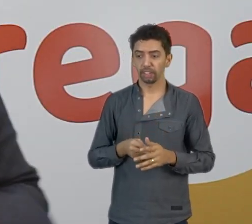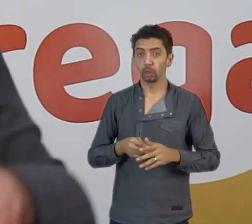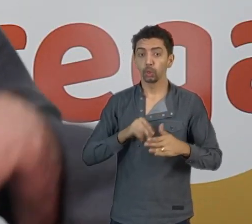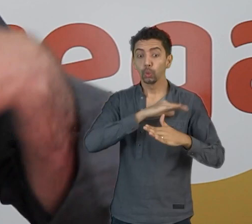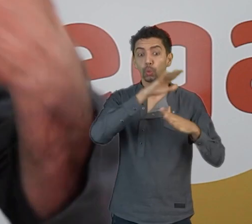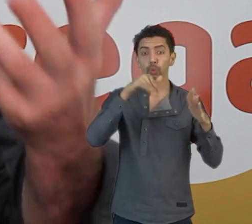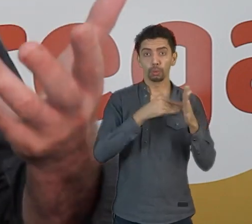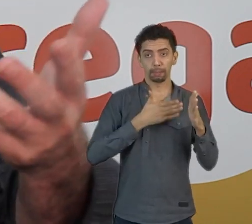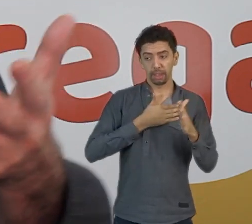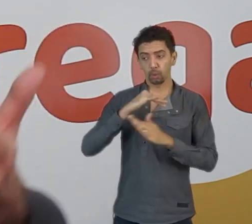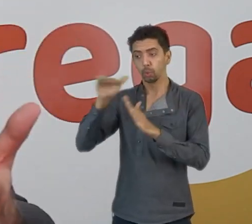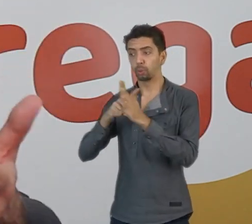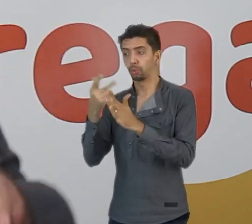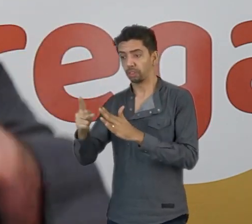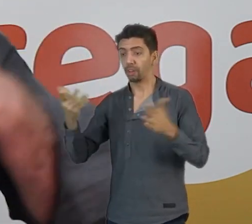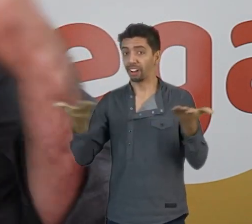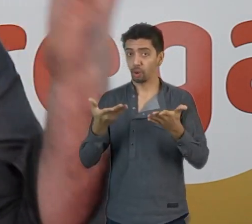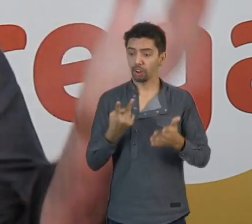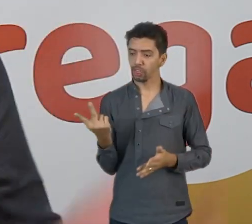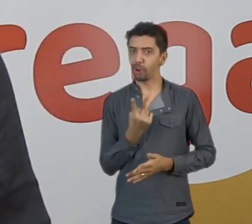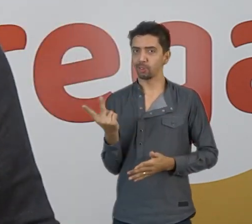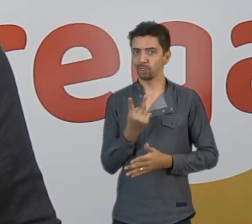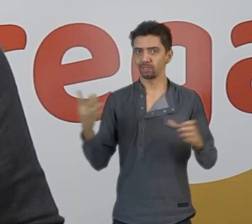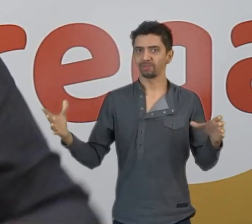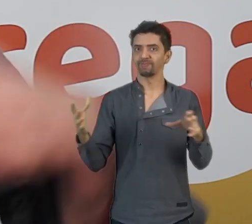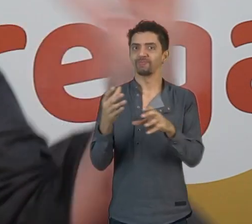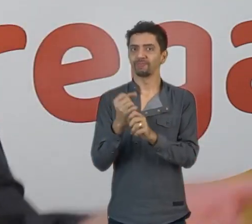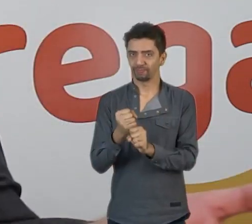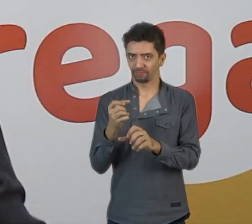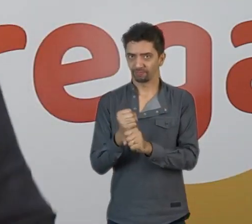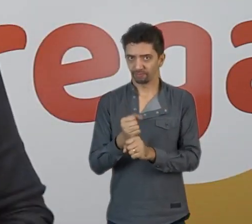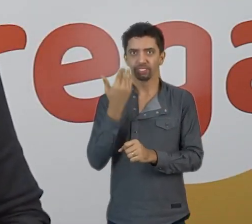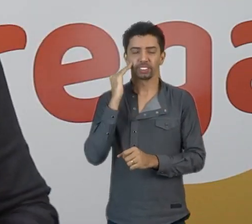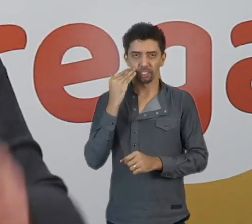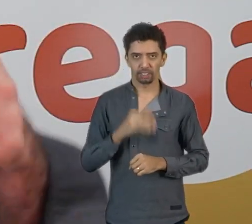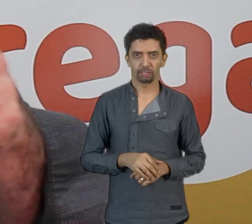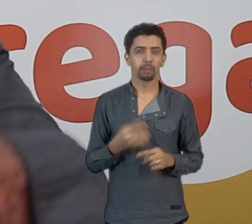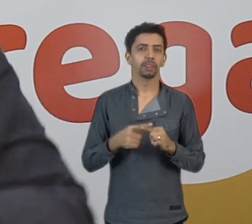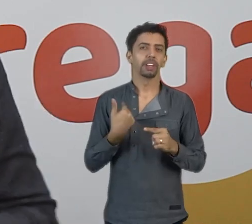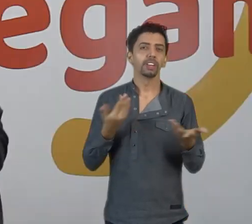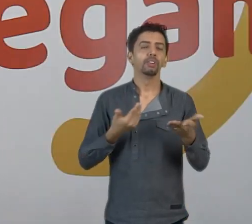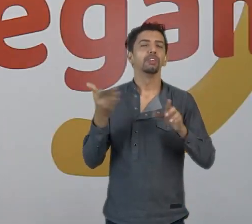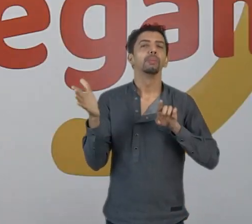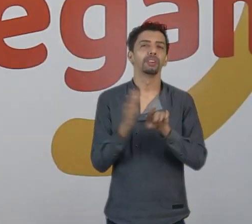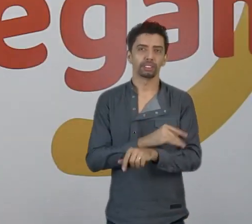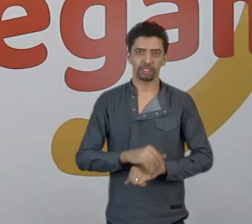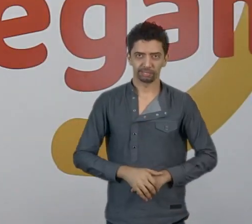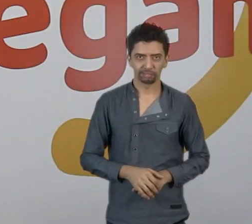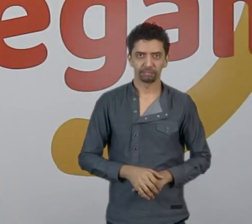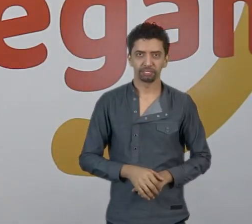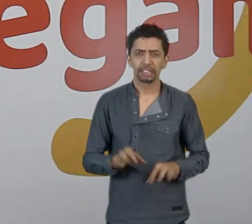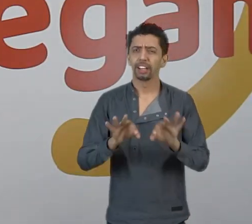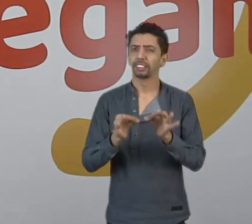de bens tudo que é meu e seu vai ficar nosso seja antes ou depois dessa união mas